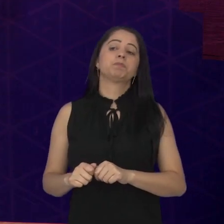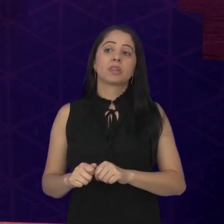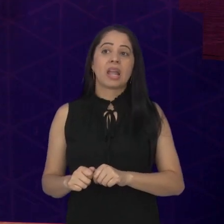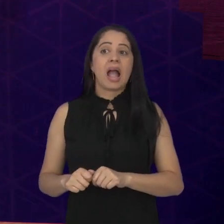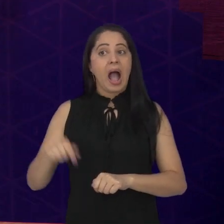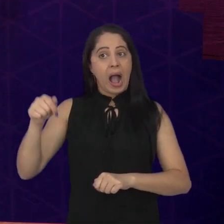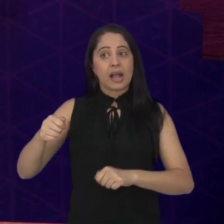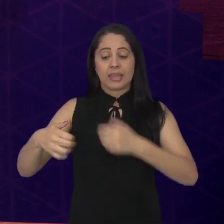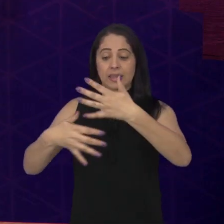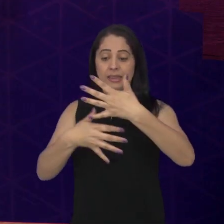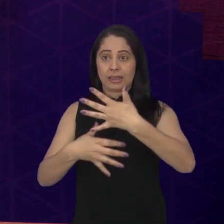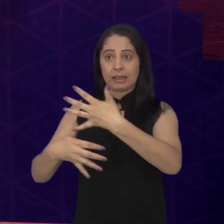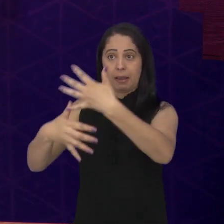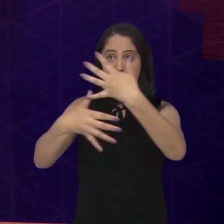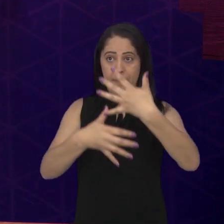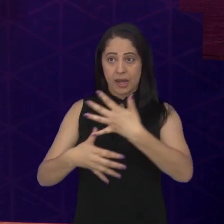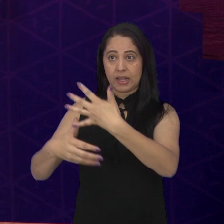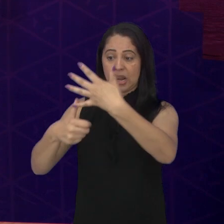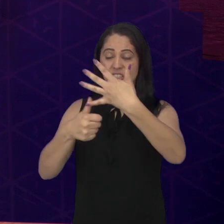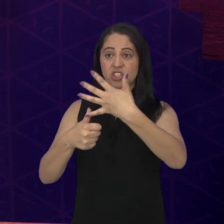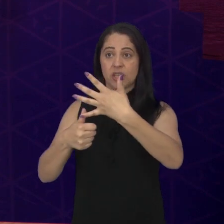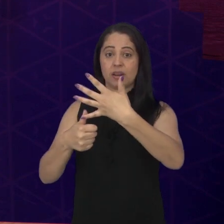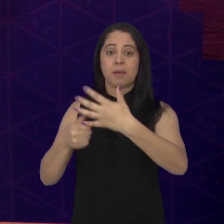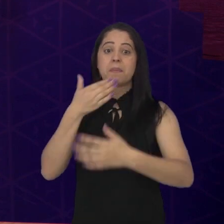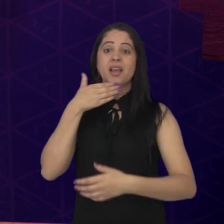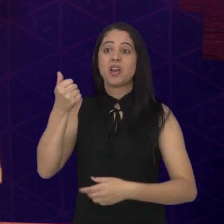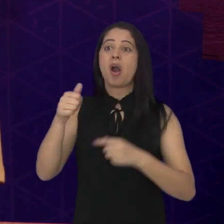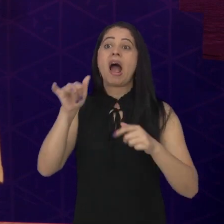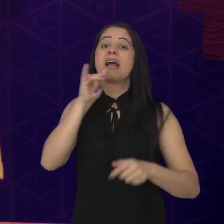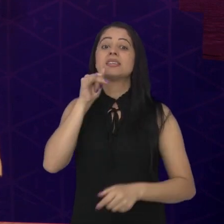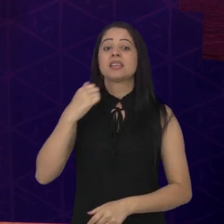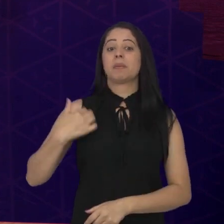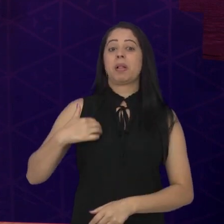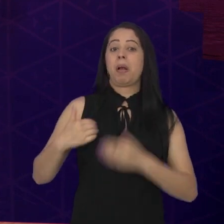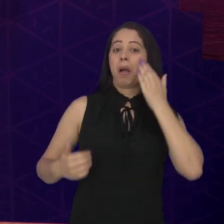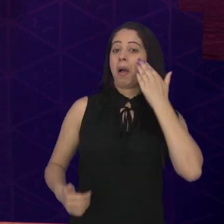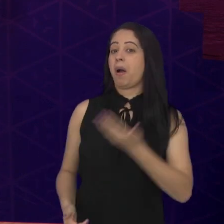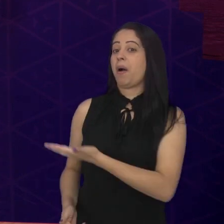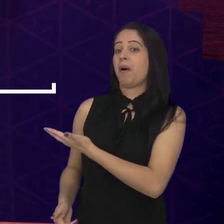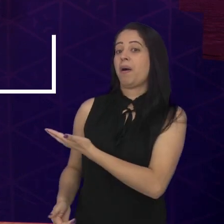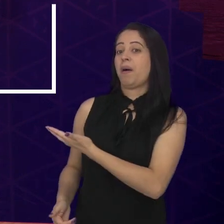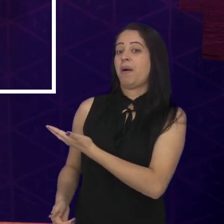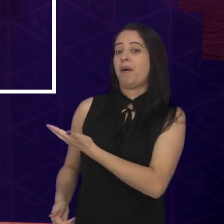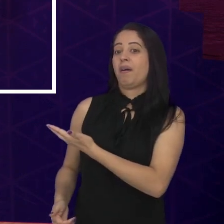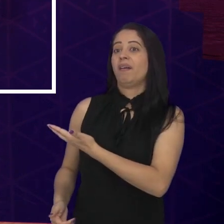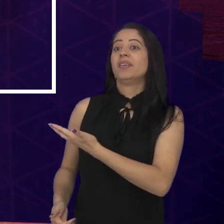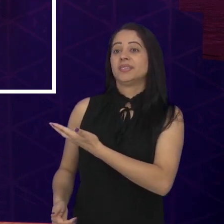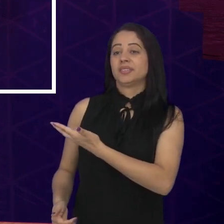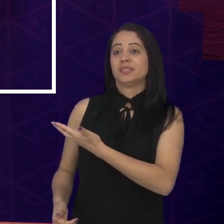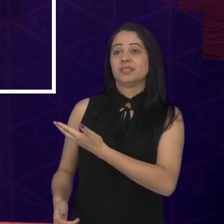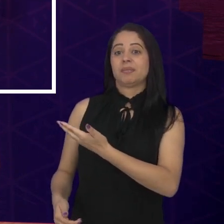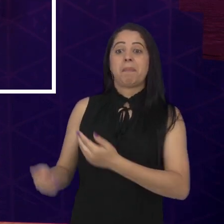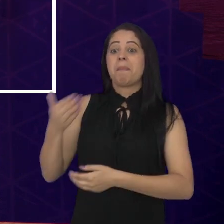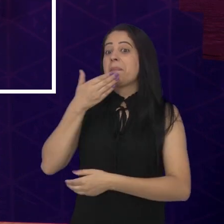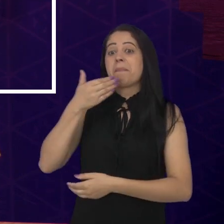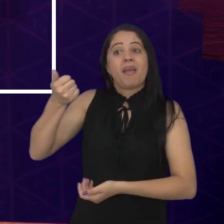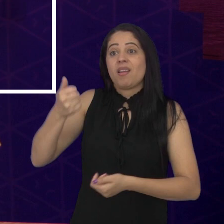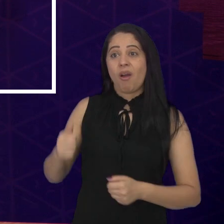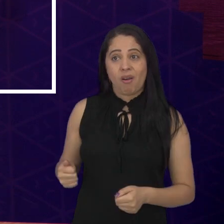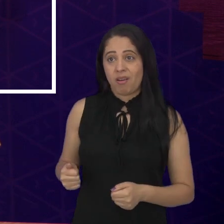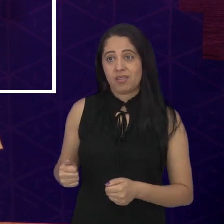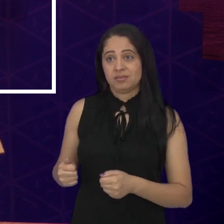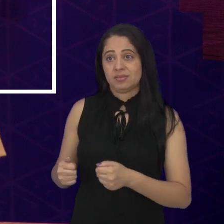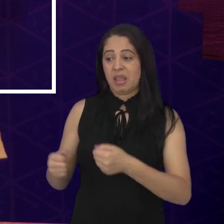outros países aqui da América Latina também estão melhor que a gente. Tipo, a Argentina e o Chile têm um IDH melhor, né?